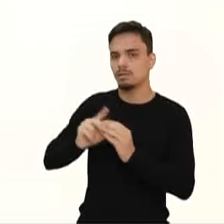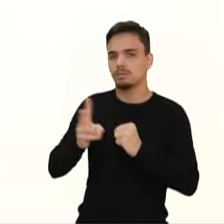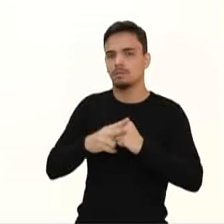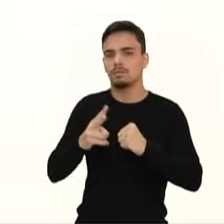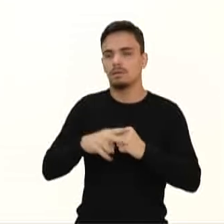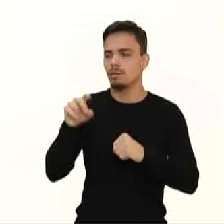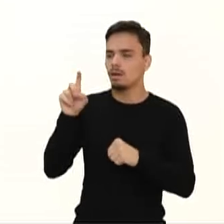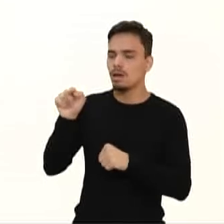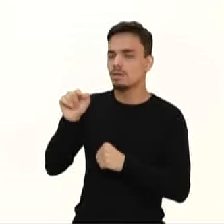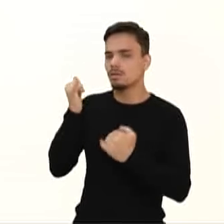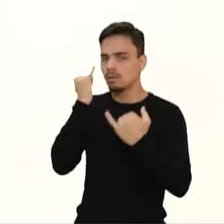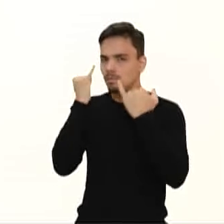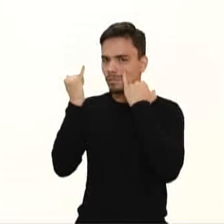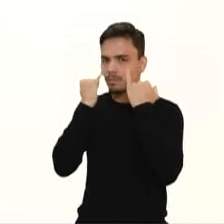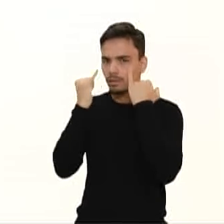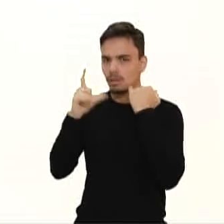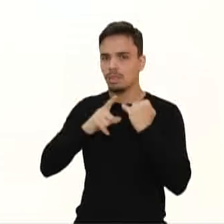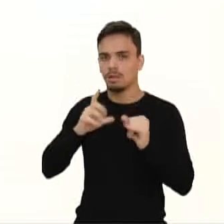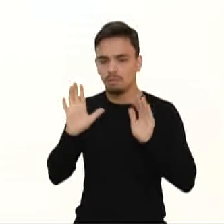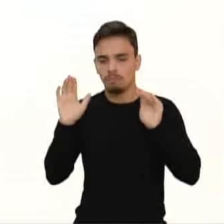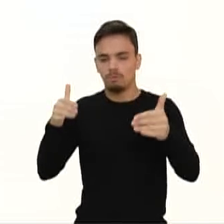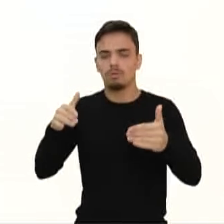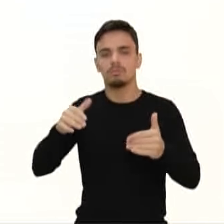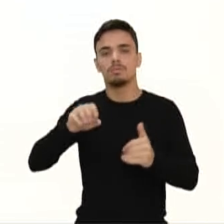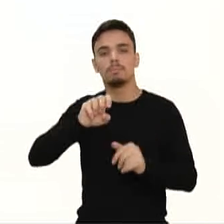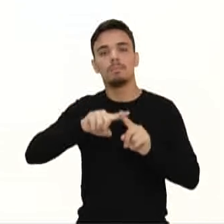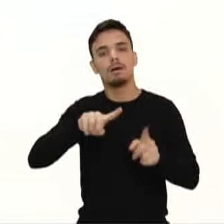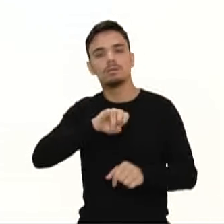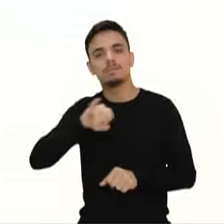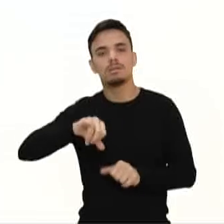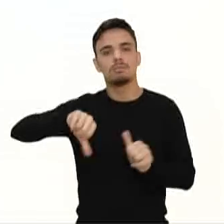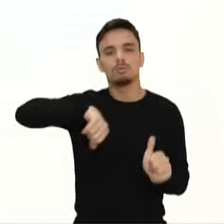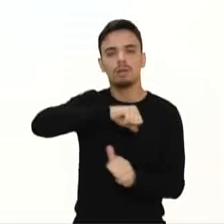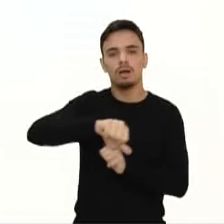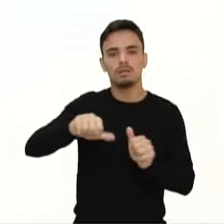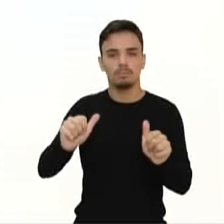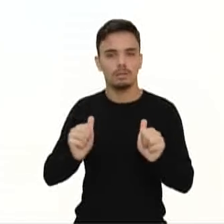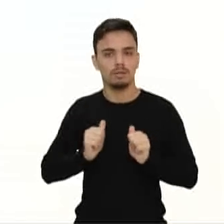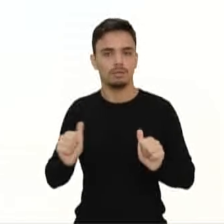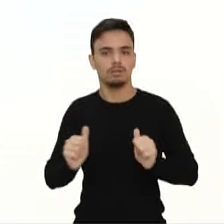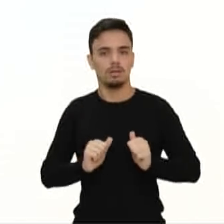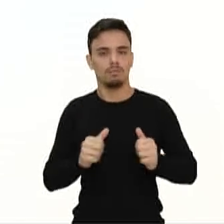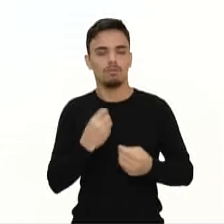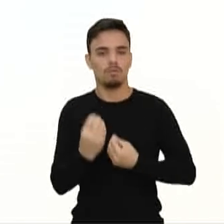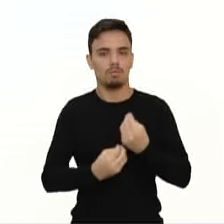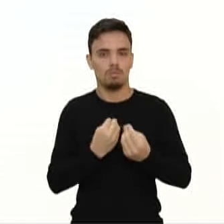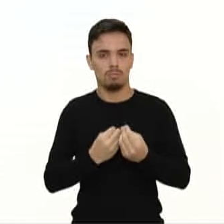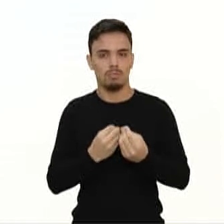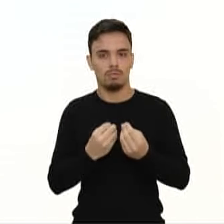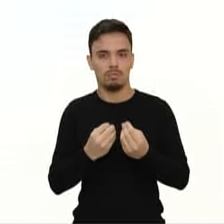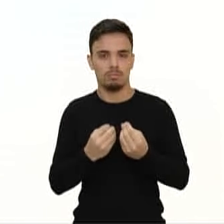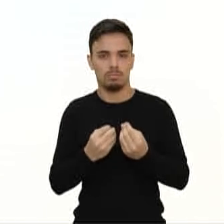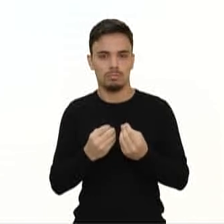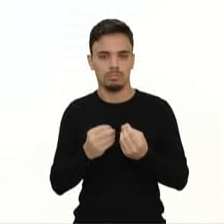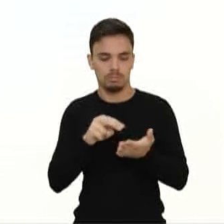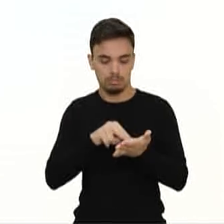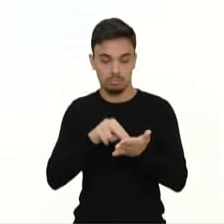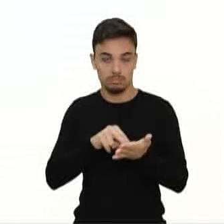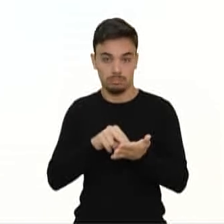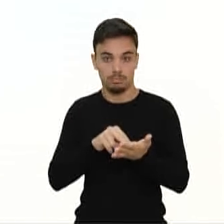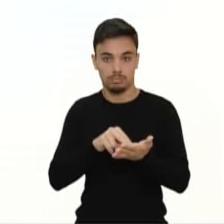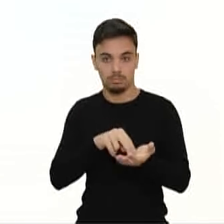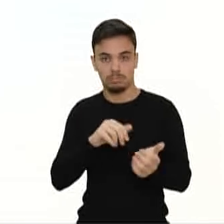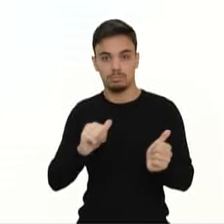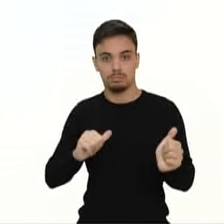informação que está o foco. Se mudássemos para a voz ativa, passa para a passiva, mudaria o foco da